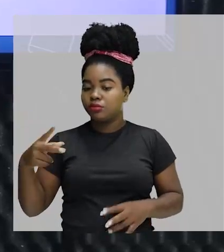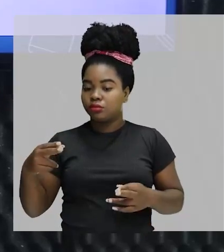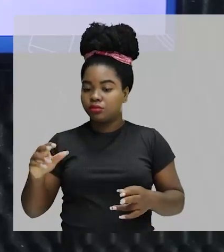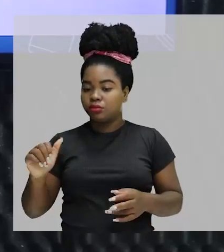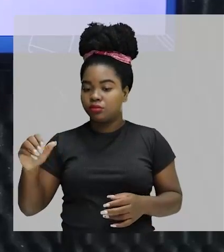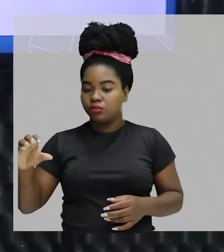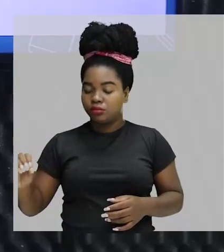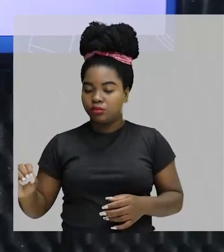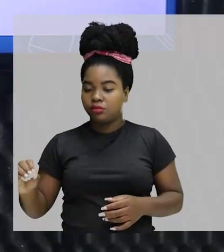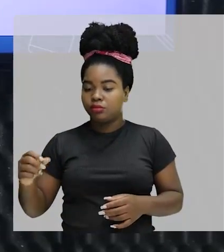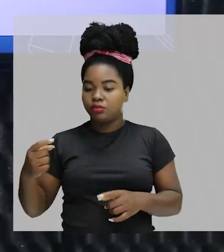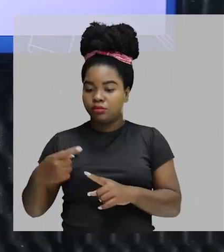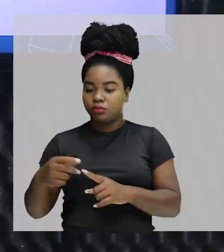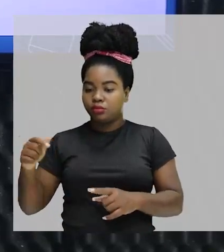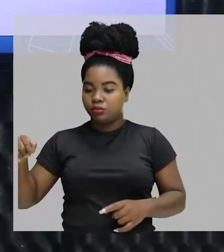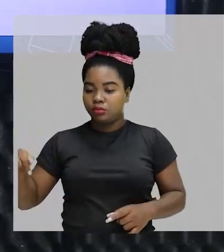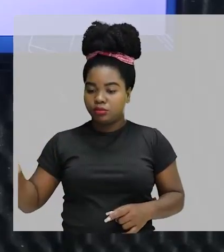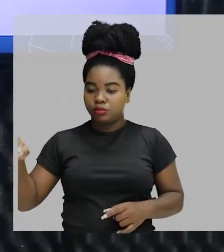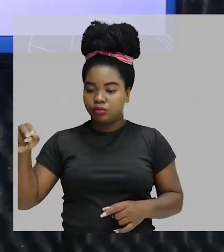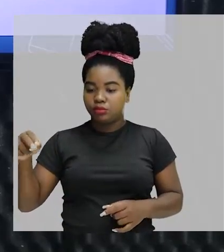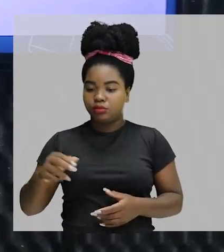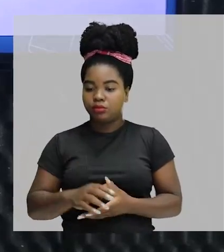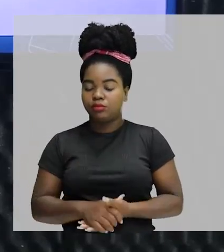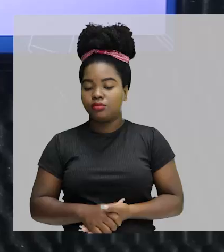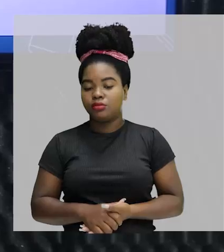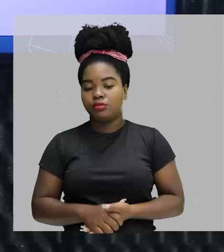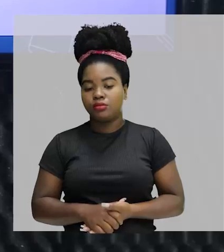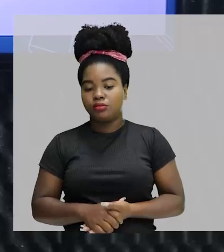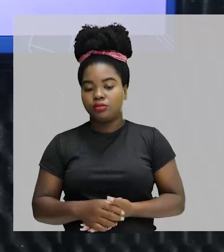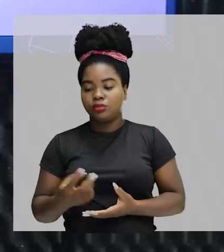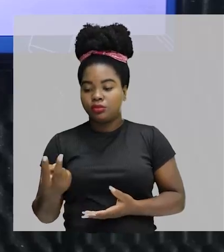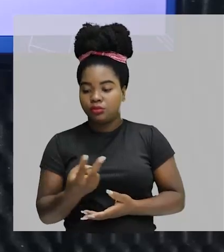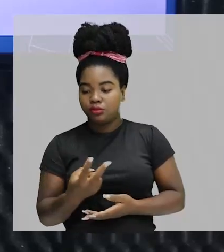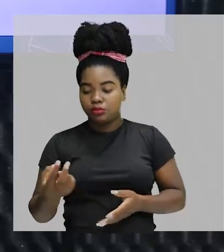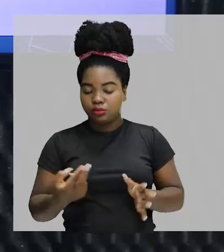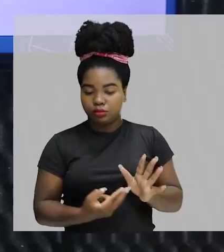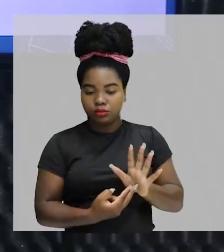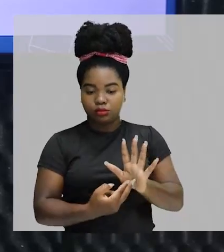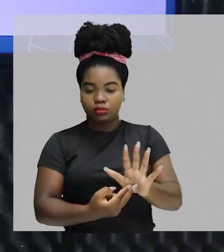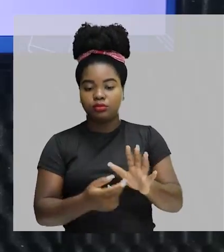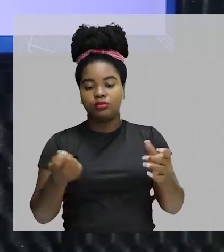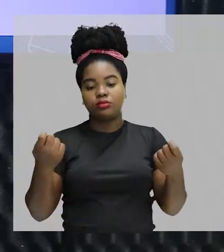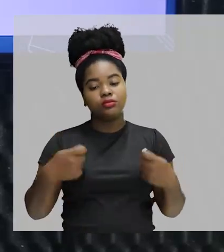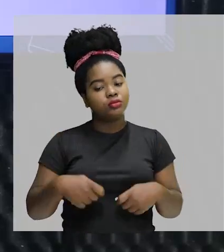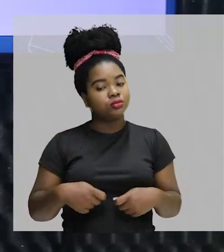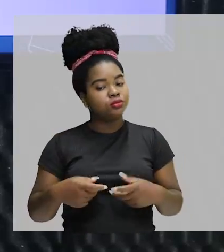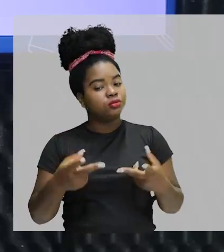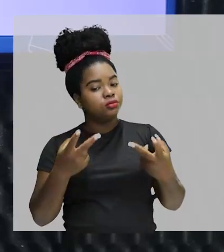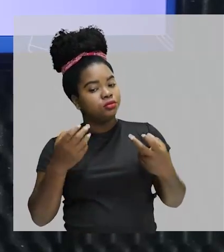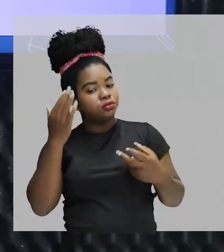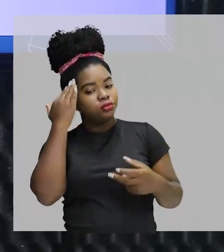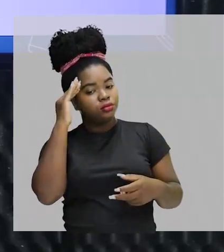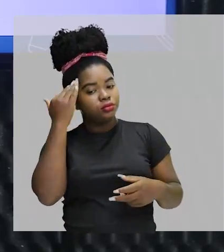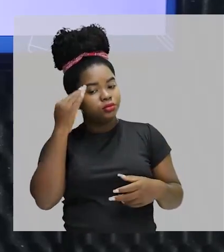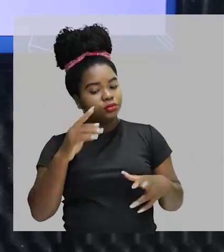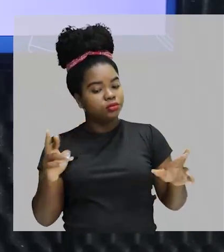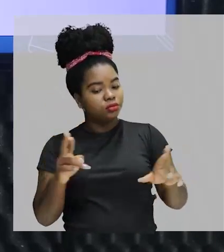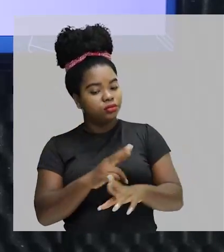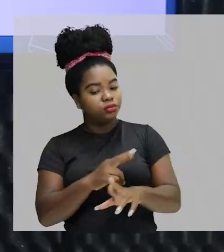n igual a 0 vezes q elevado a n. Com essas duas representações, eu já posso fazer uma associação